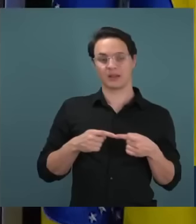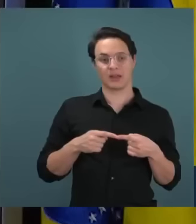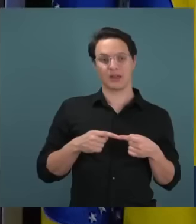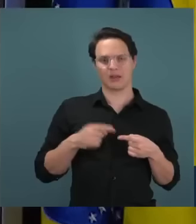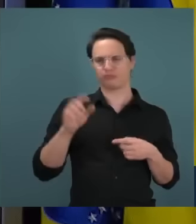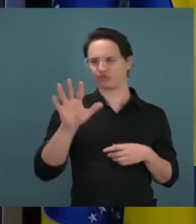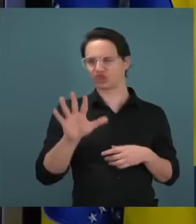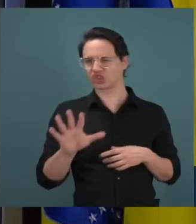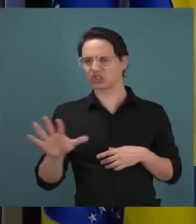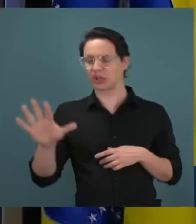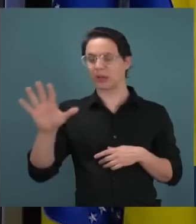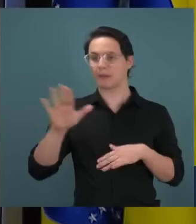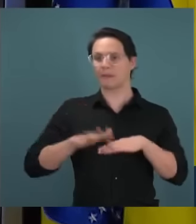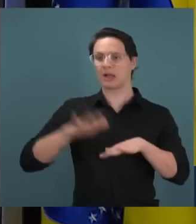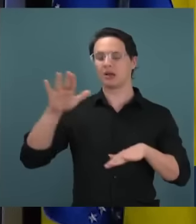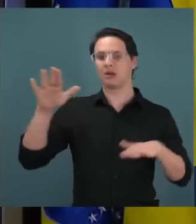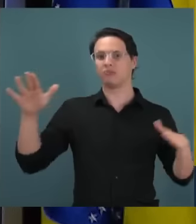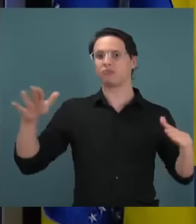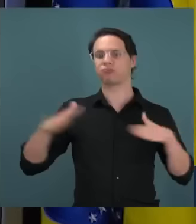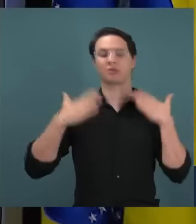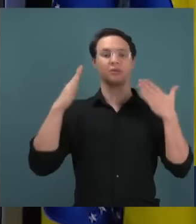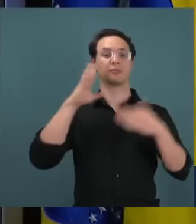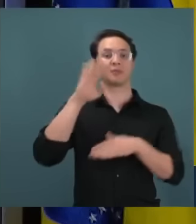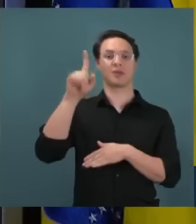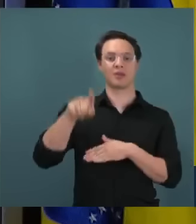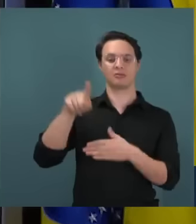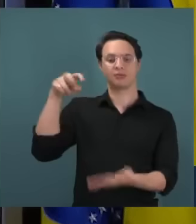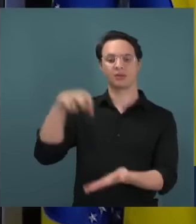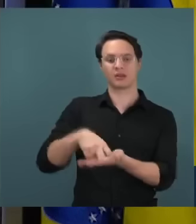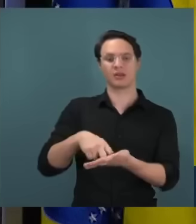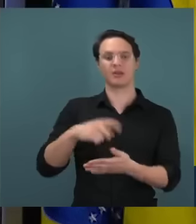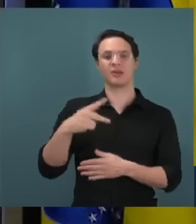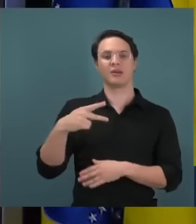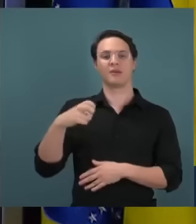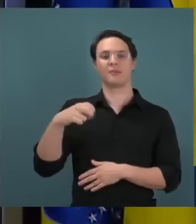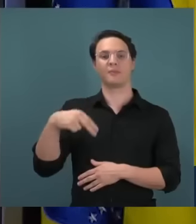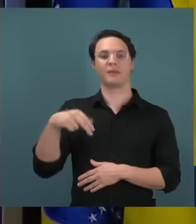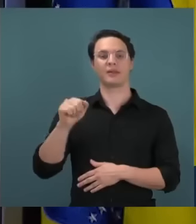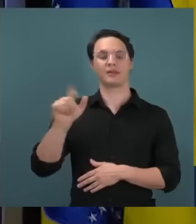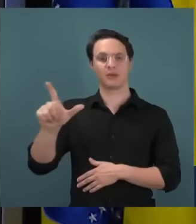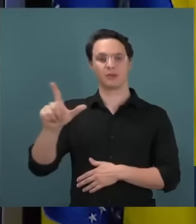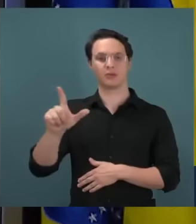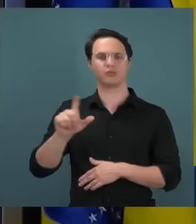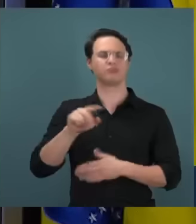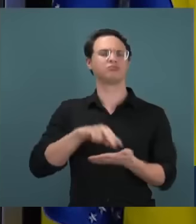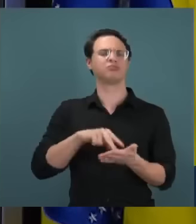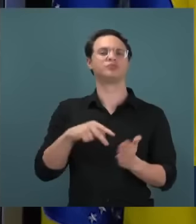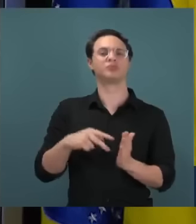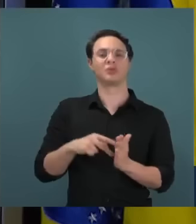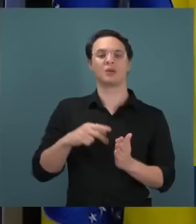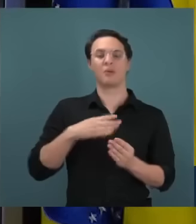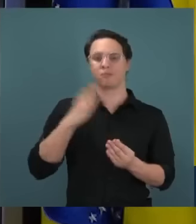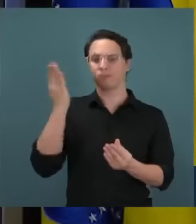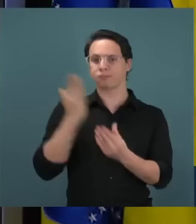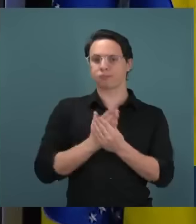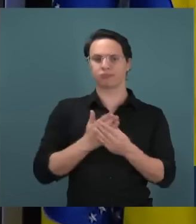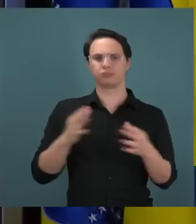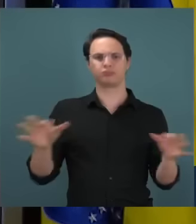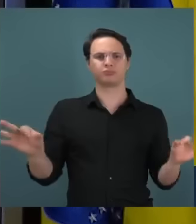quando se trata exclusivamente das ações penais. Olha só, ou seja, processos que já concluíram a fase